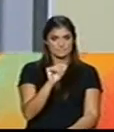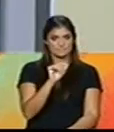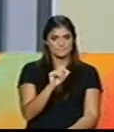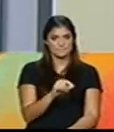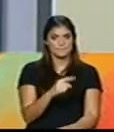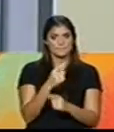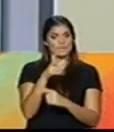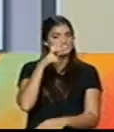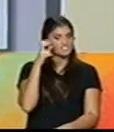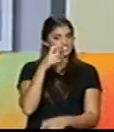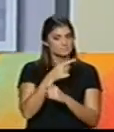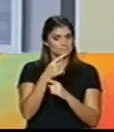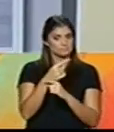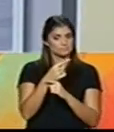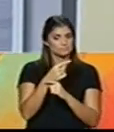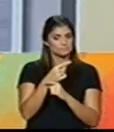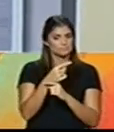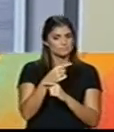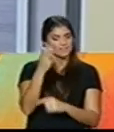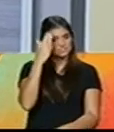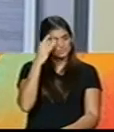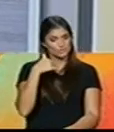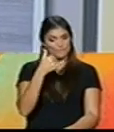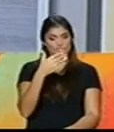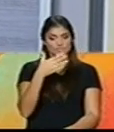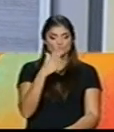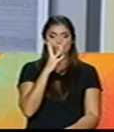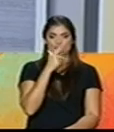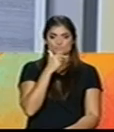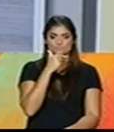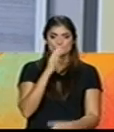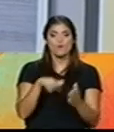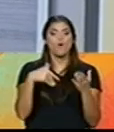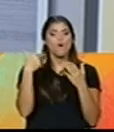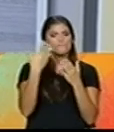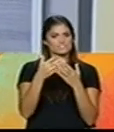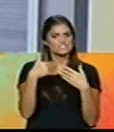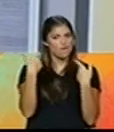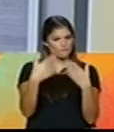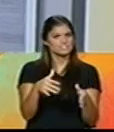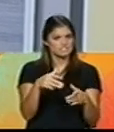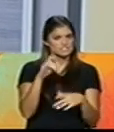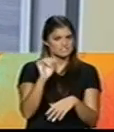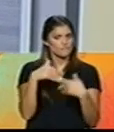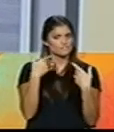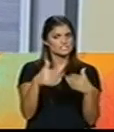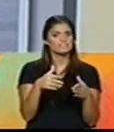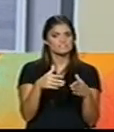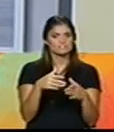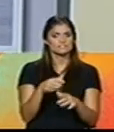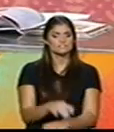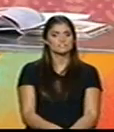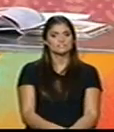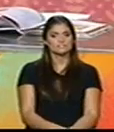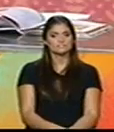porque entendeu que eu era maior idade, aos 21 anos. Sim, já... oferecia-se, antigamente oferecia-se. Mas o meu pai, canetas. Quando oferecia uma caneta.